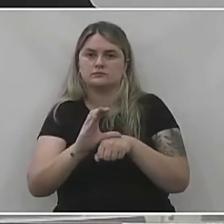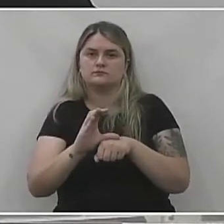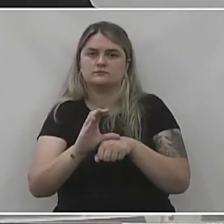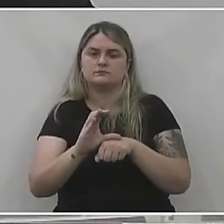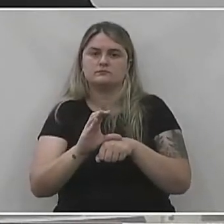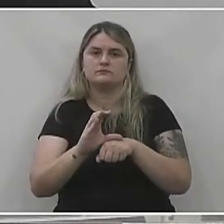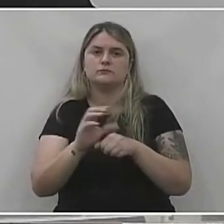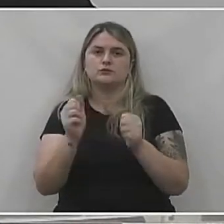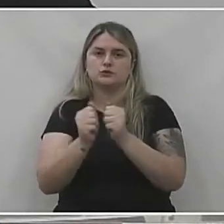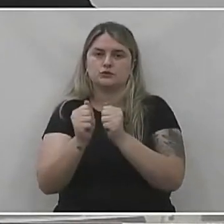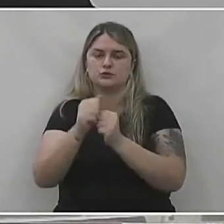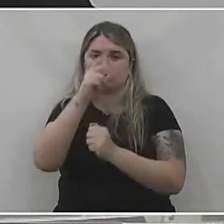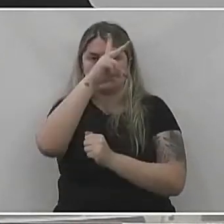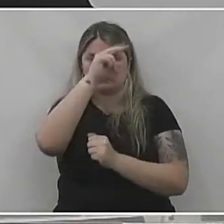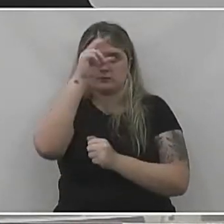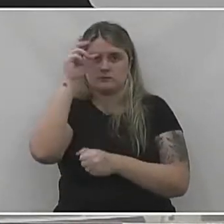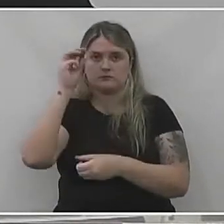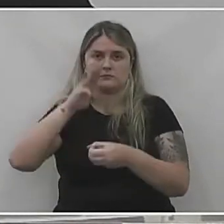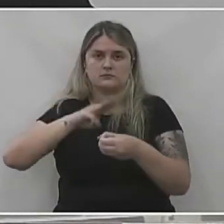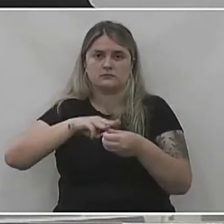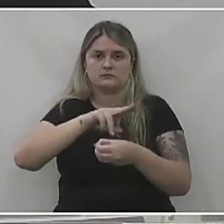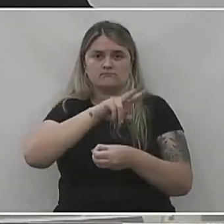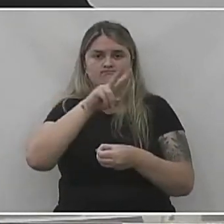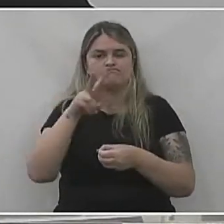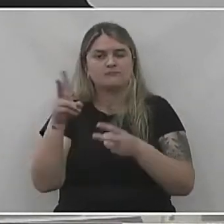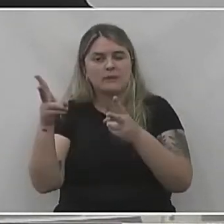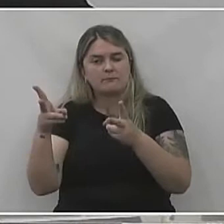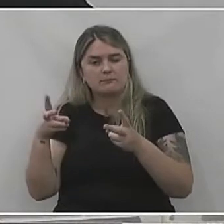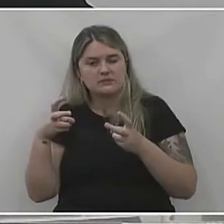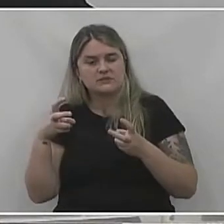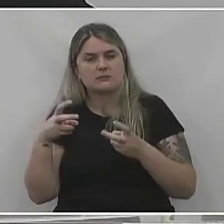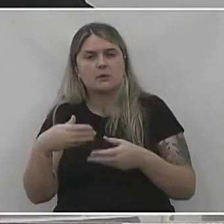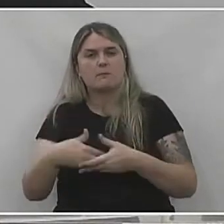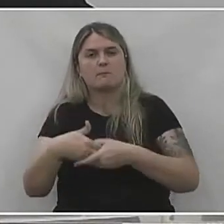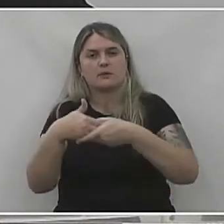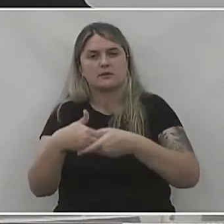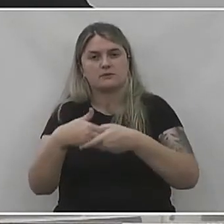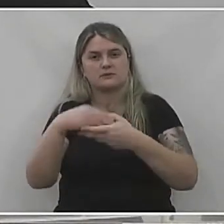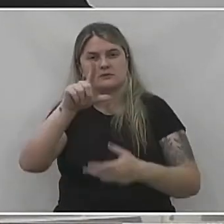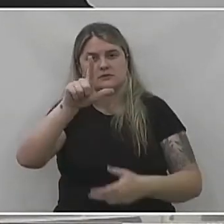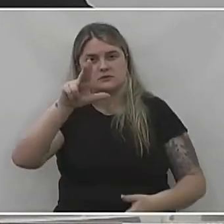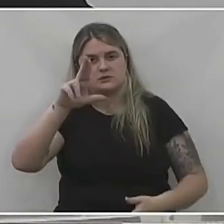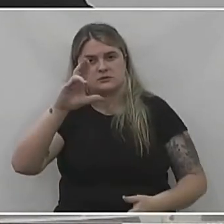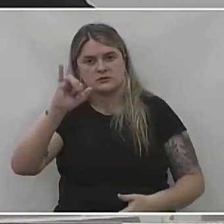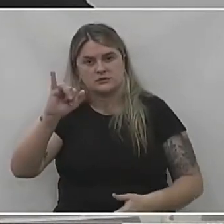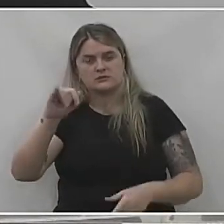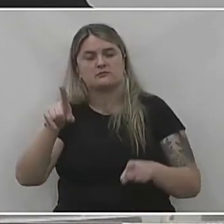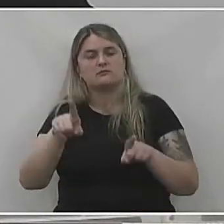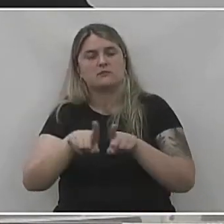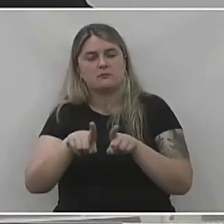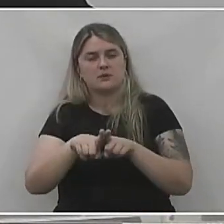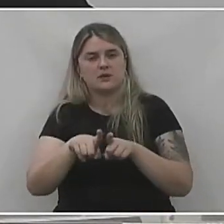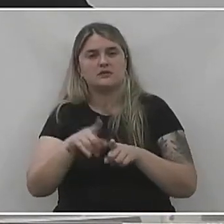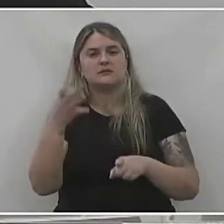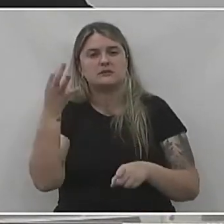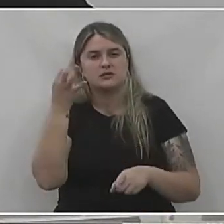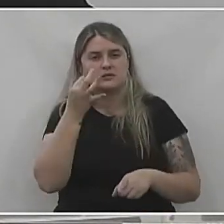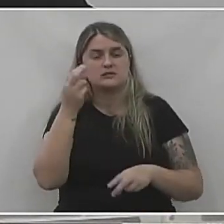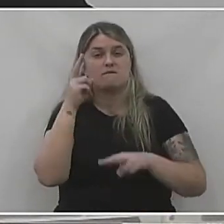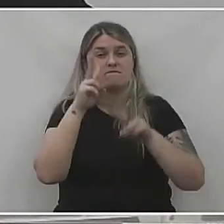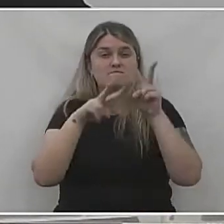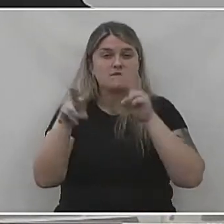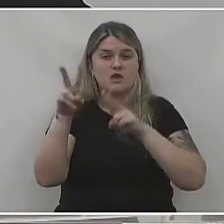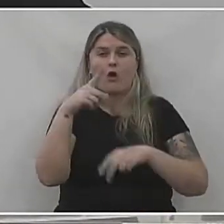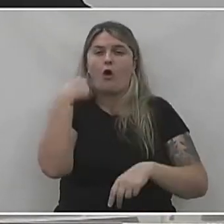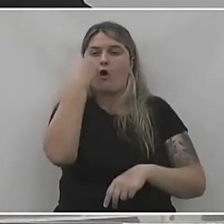para prefeitura de União da Vitória numa grande sacada parabéns para Lucy e com certeza a gente viu que